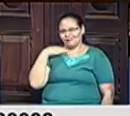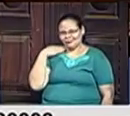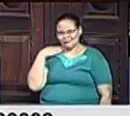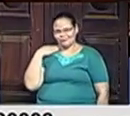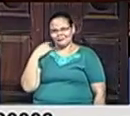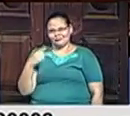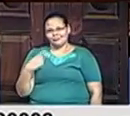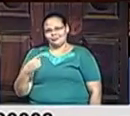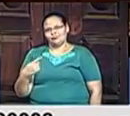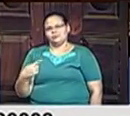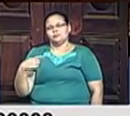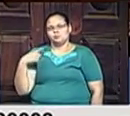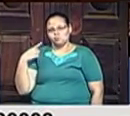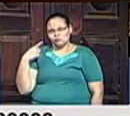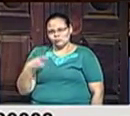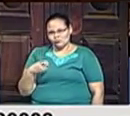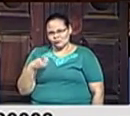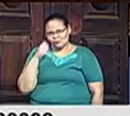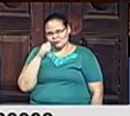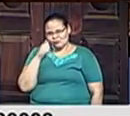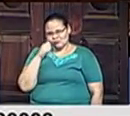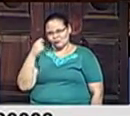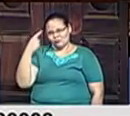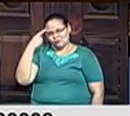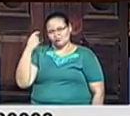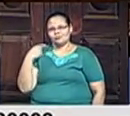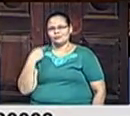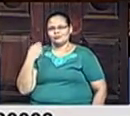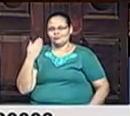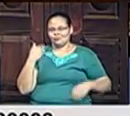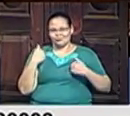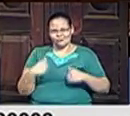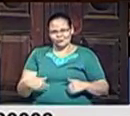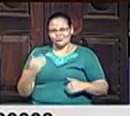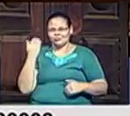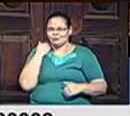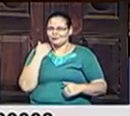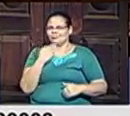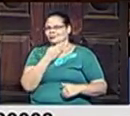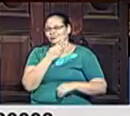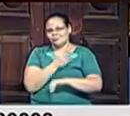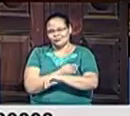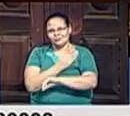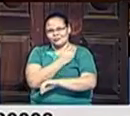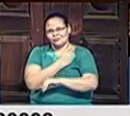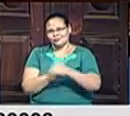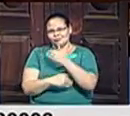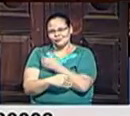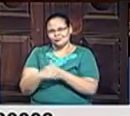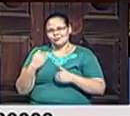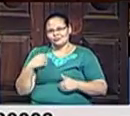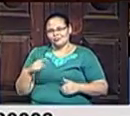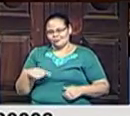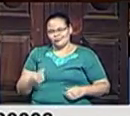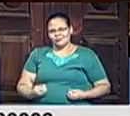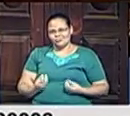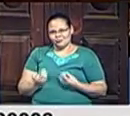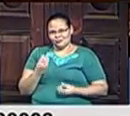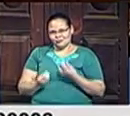deram-lhe um tiro na cabeça, esquartejaram seu corpo e puseram fogo